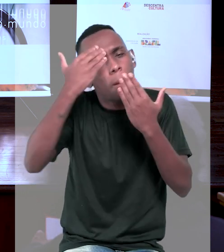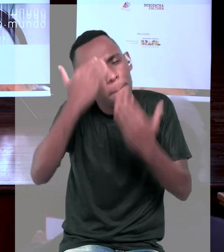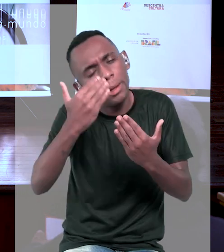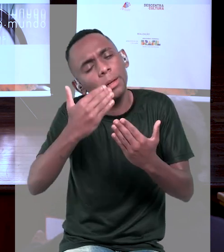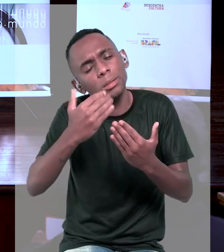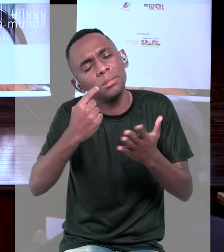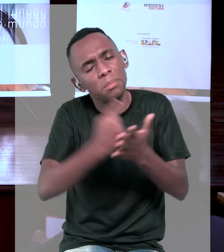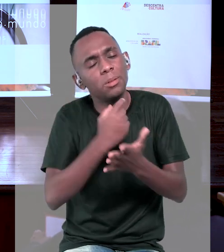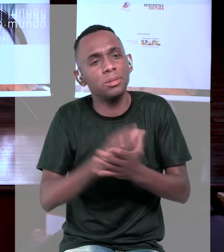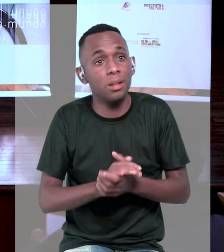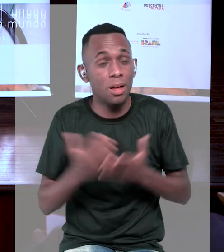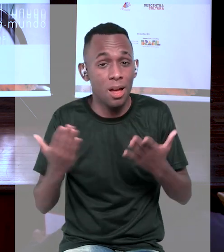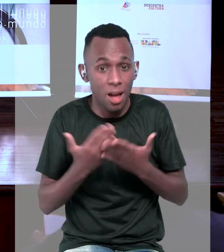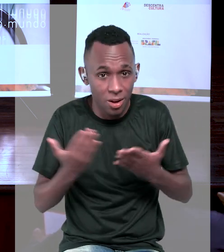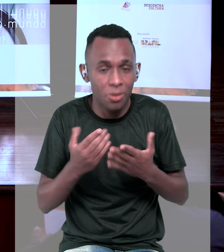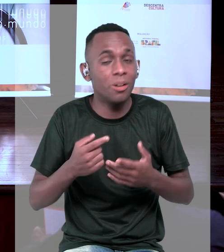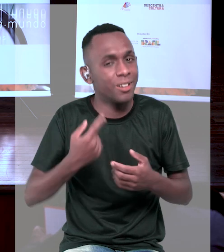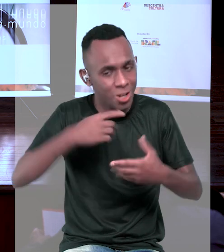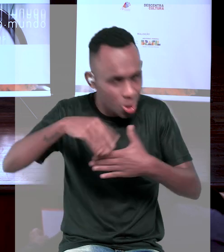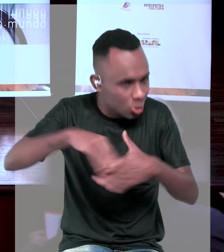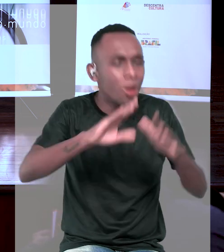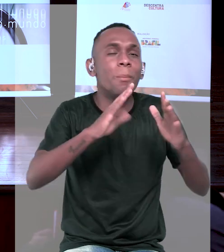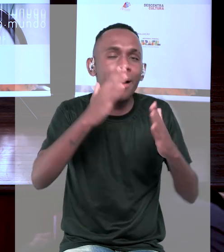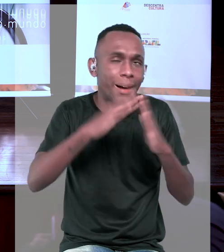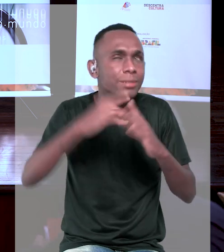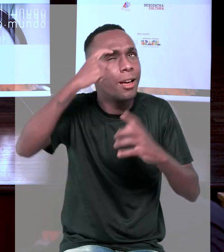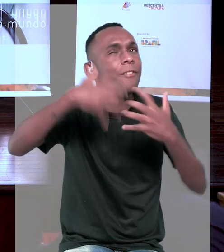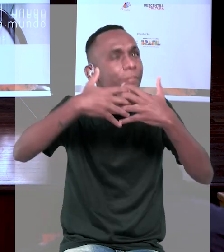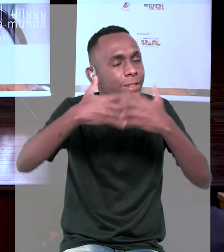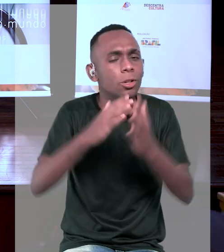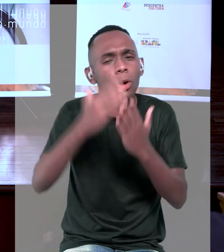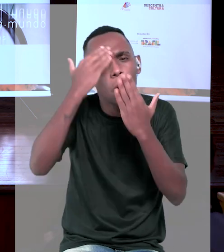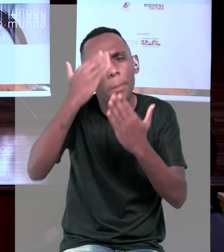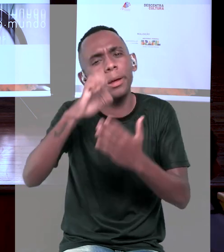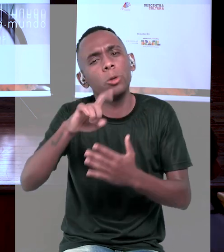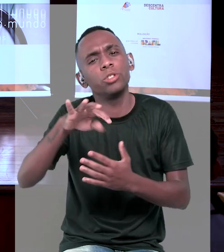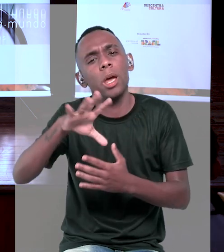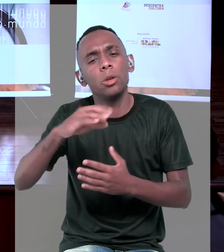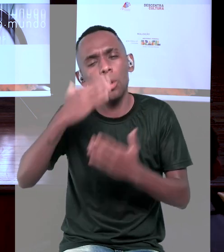vai com essa para casa, né? Obrigado, viu? Obrigado, Eugênio. Obrigado, gente. Até a próxima.